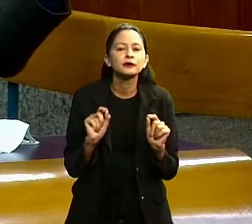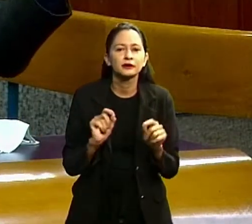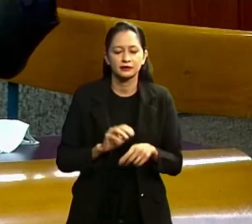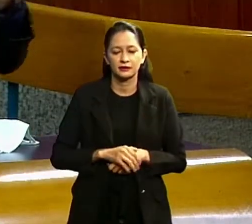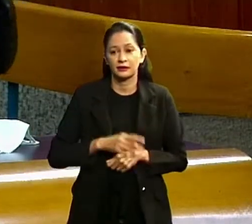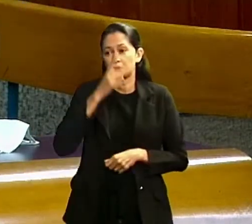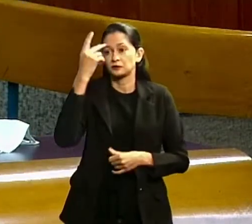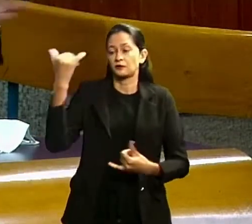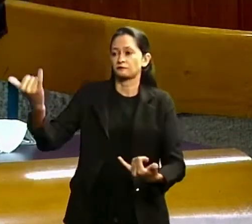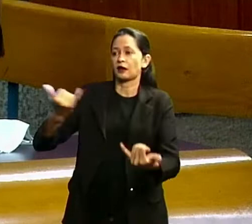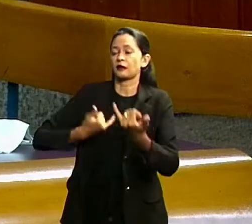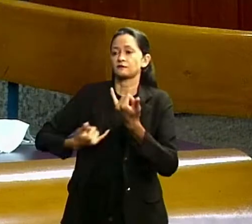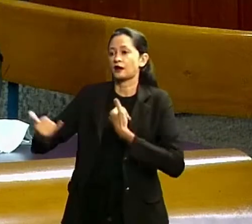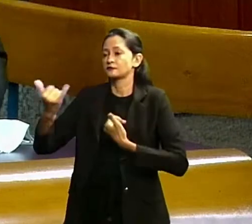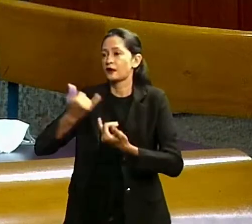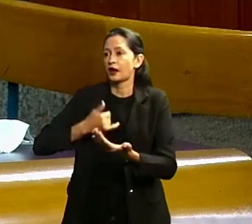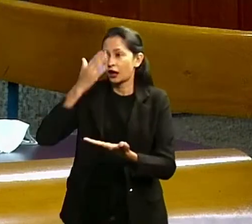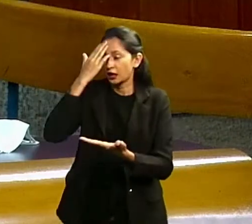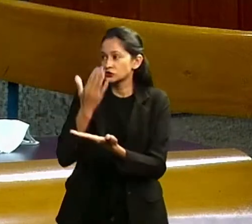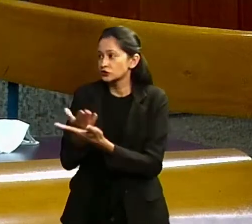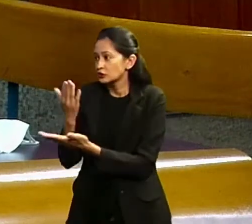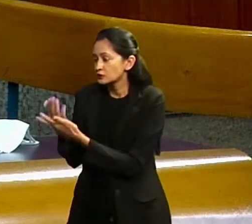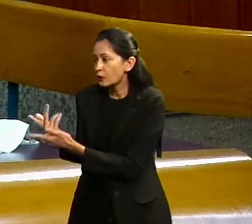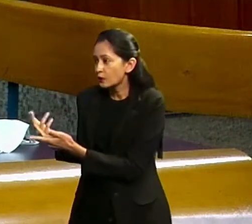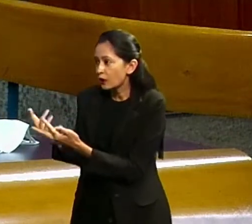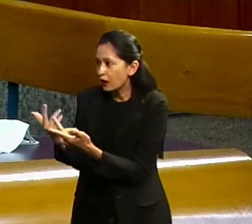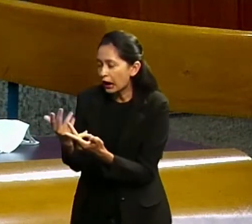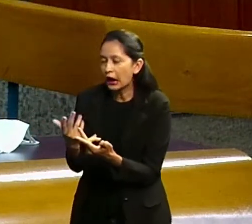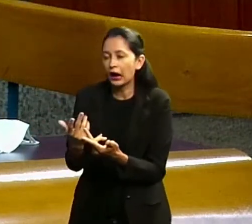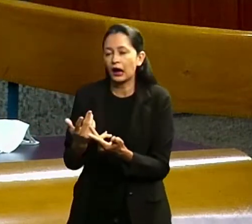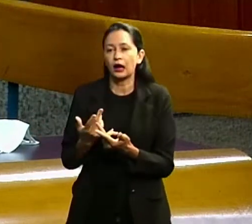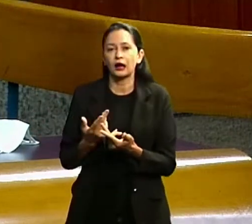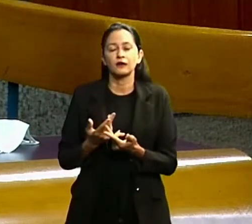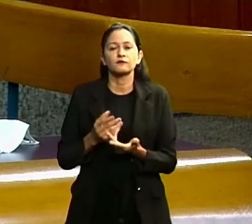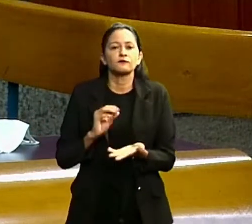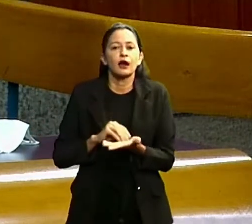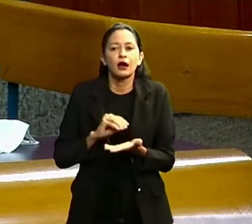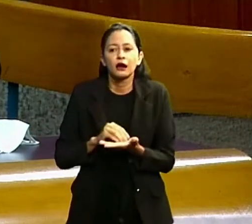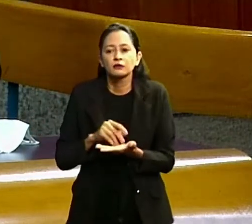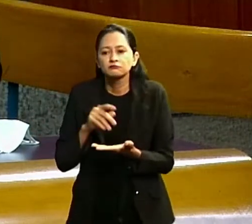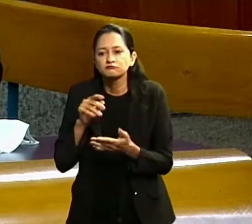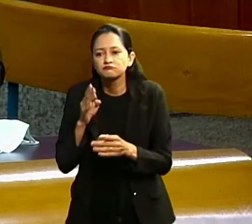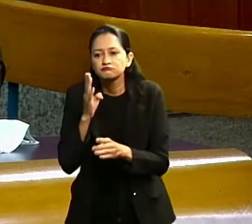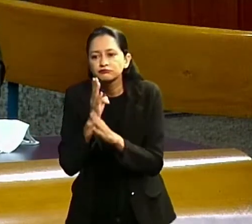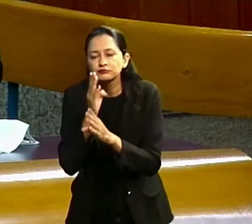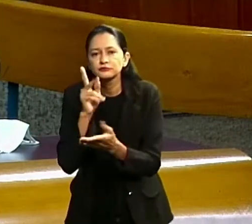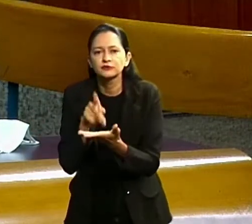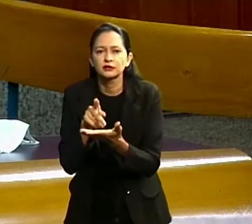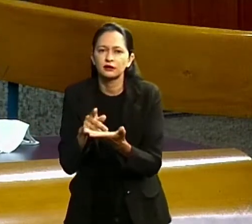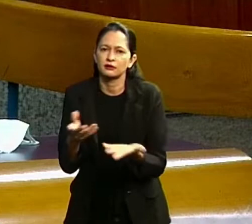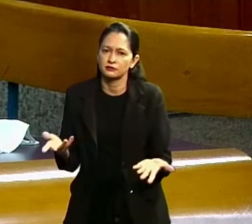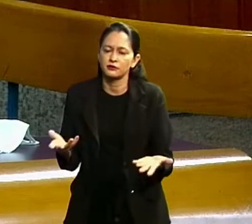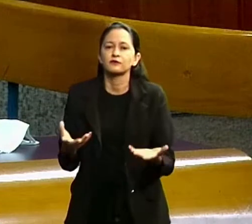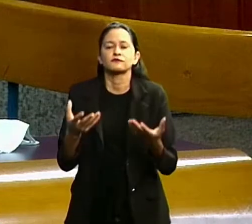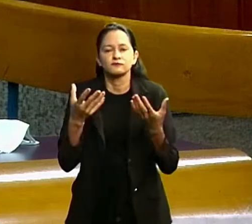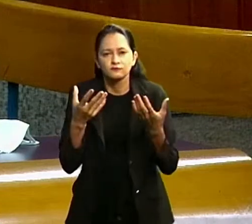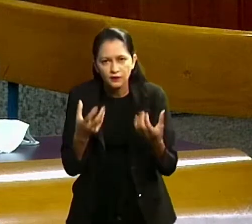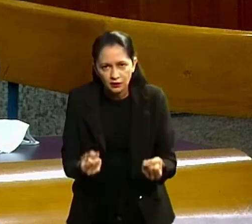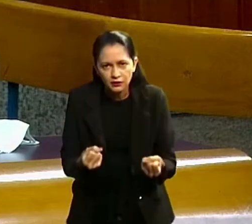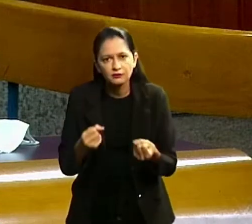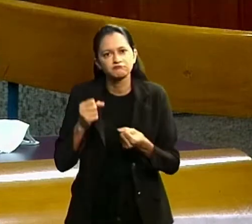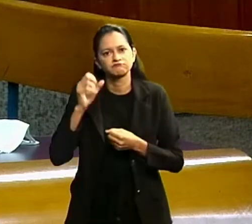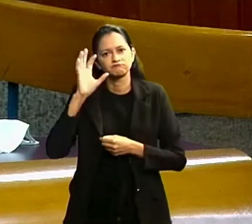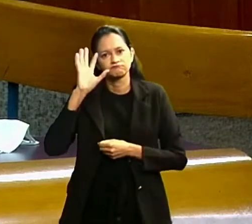cara escuta falar mal, vai todo mundo no mesmo sentido. Então, dessa forma, é covarde e cruel. Vamos lutar para reverter